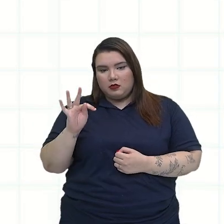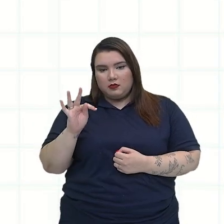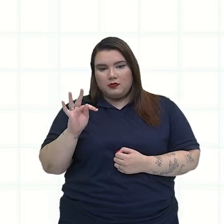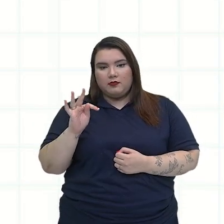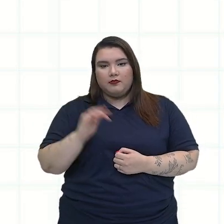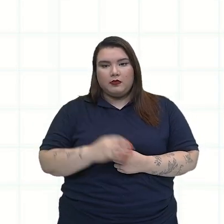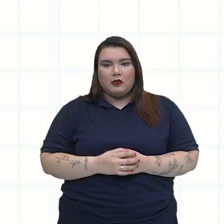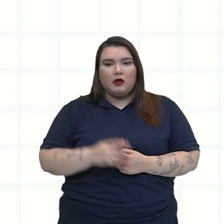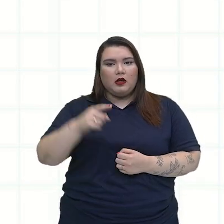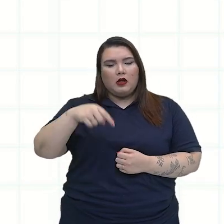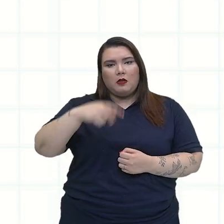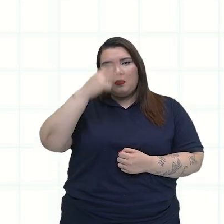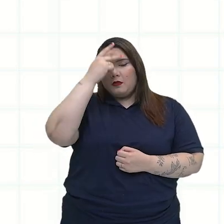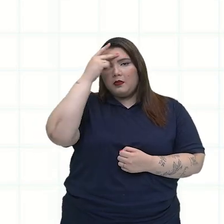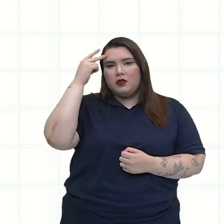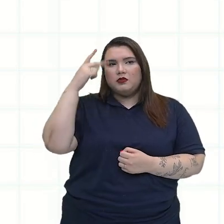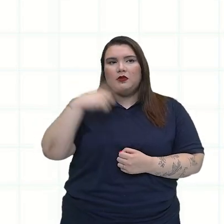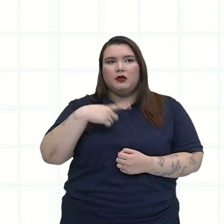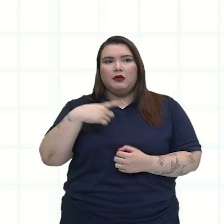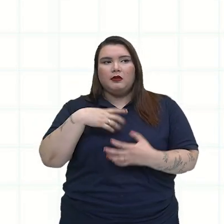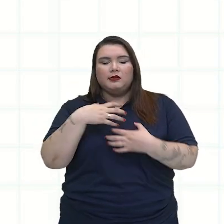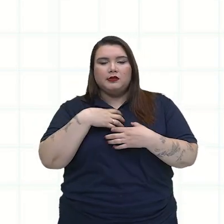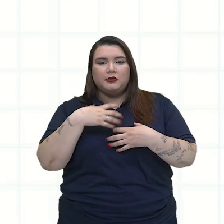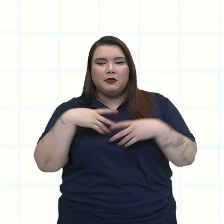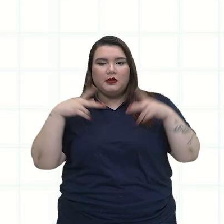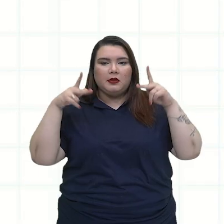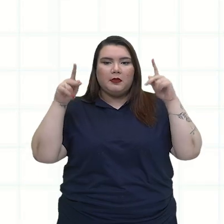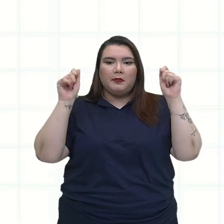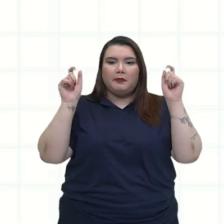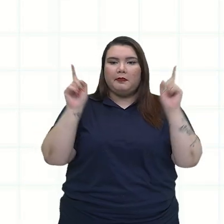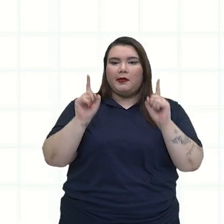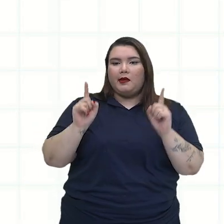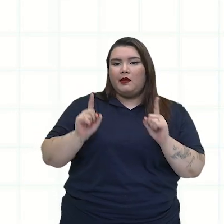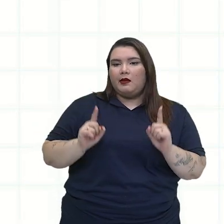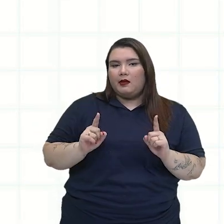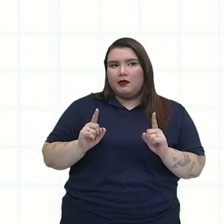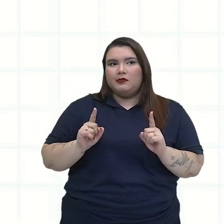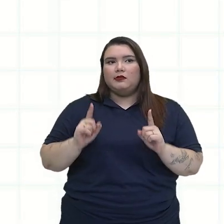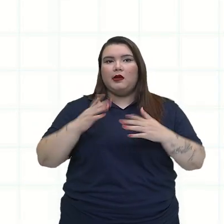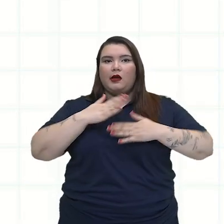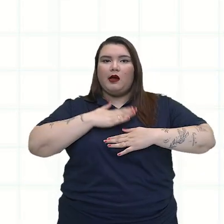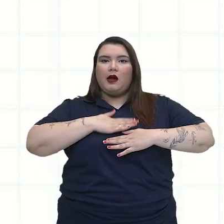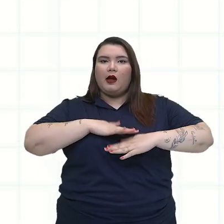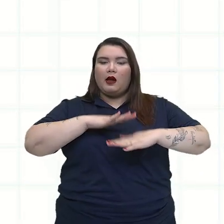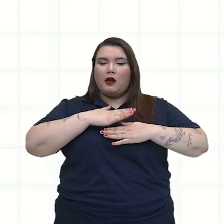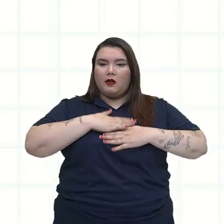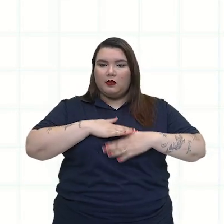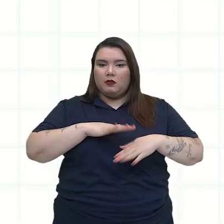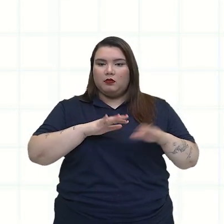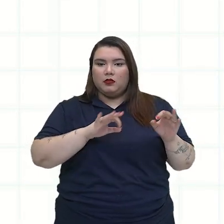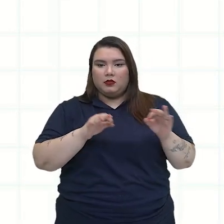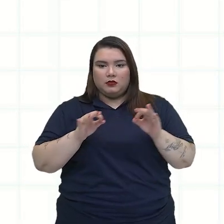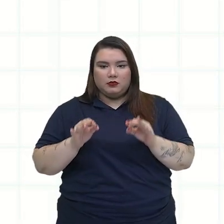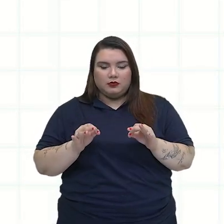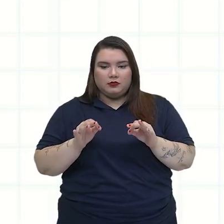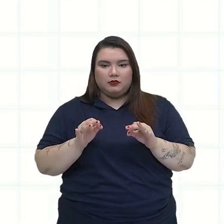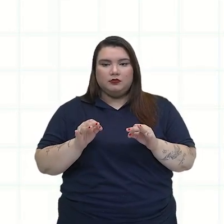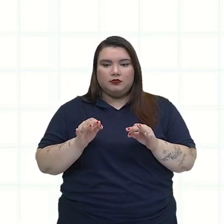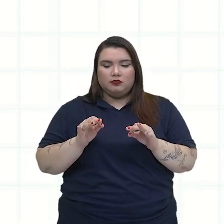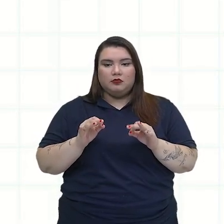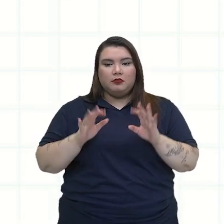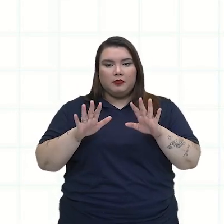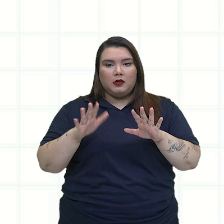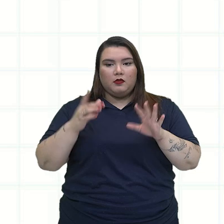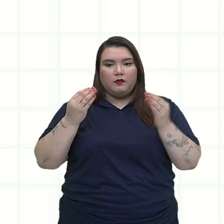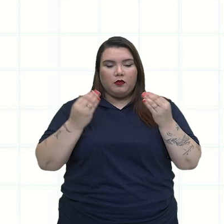dizer que é uma pessoa tranquila, calma. Eu posso dizer I'm. Aqui eu abreviei, daqui a pouco